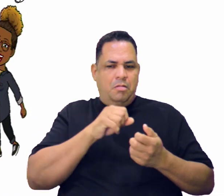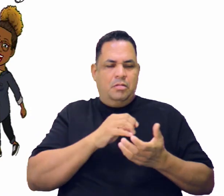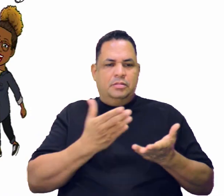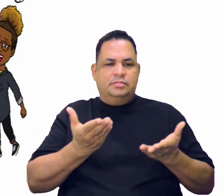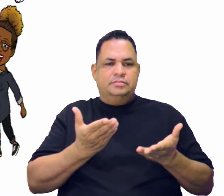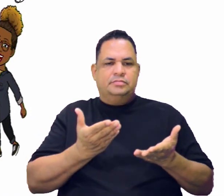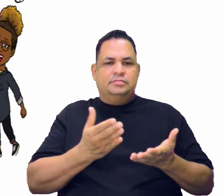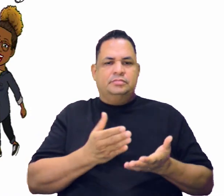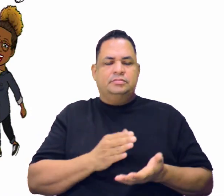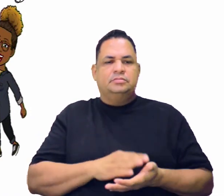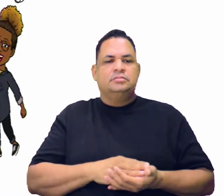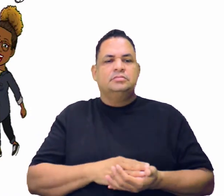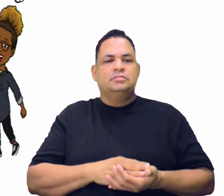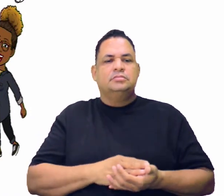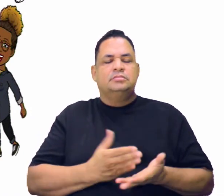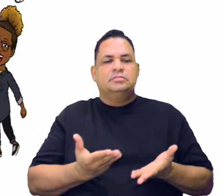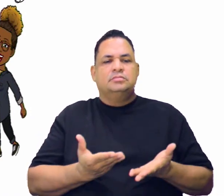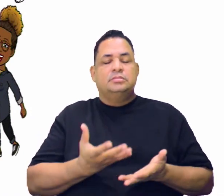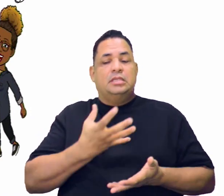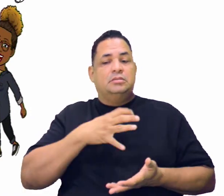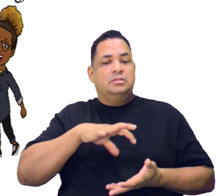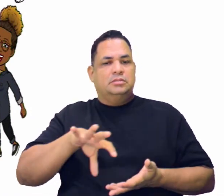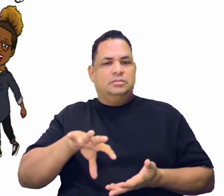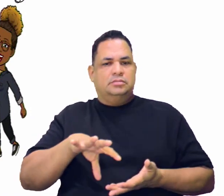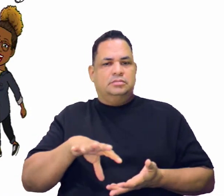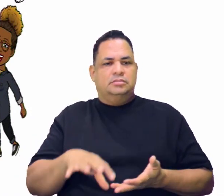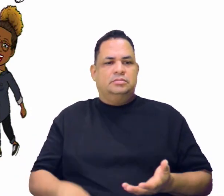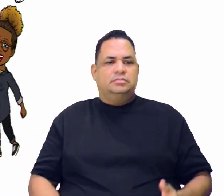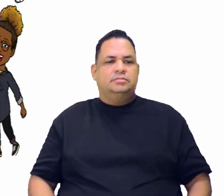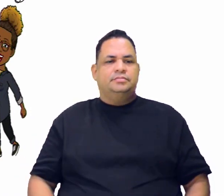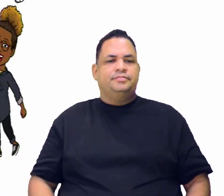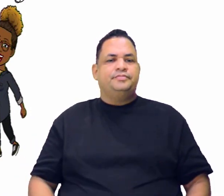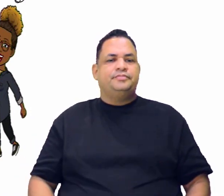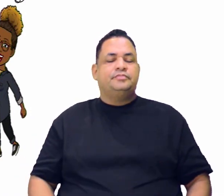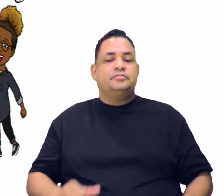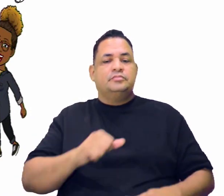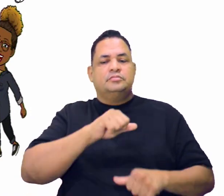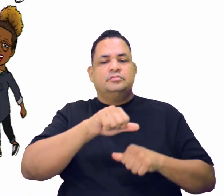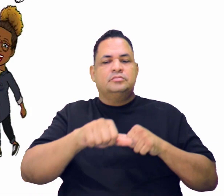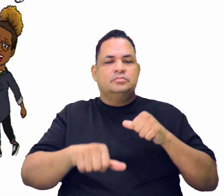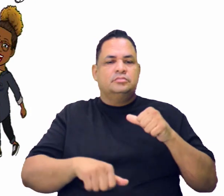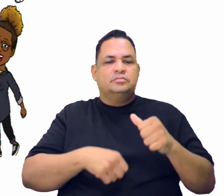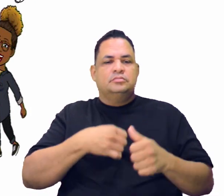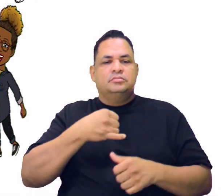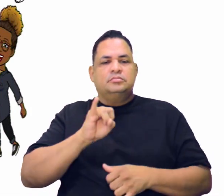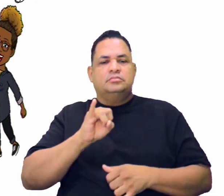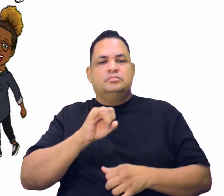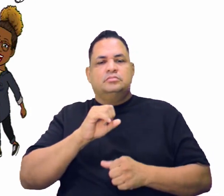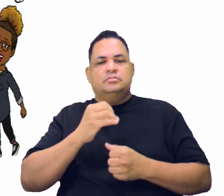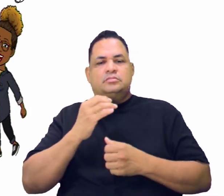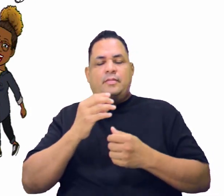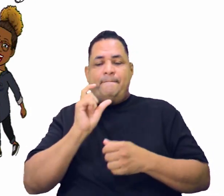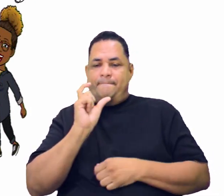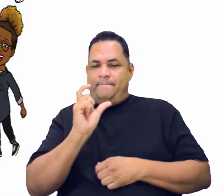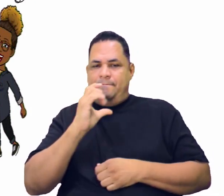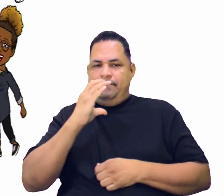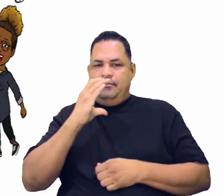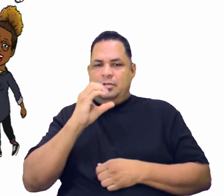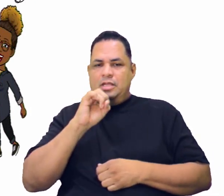Olha só, caso não queira. Então, você vai trocar o se pela